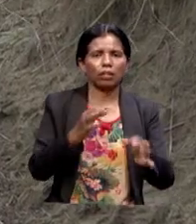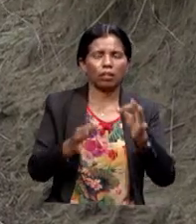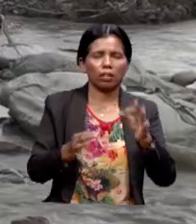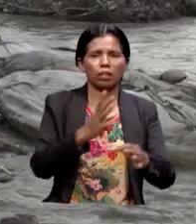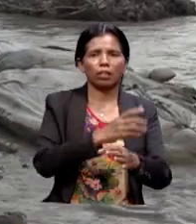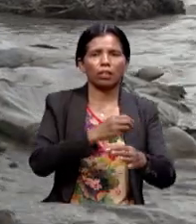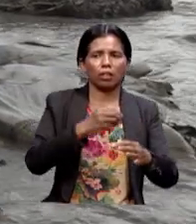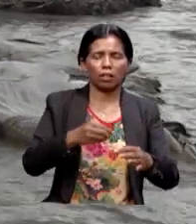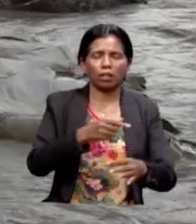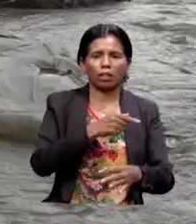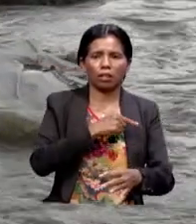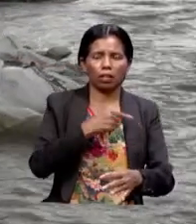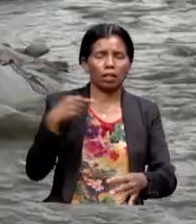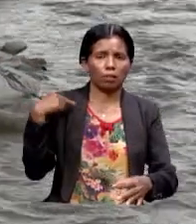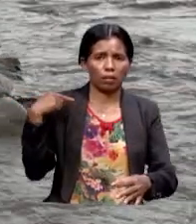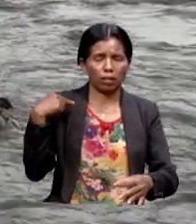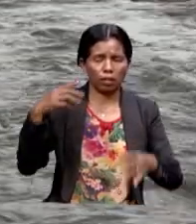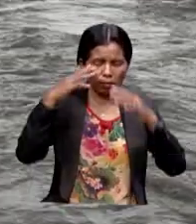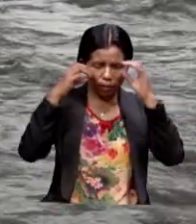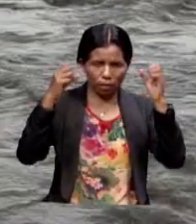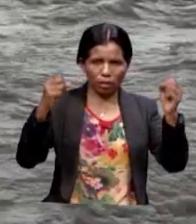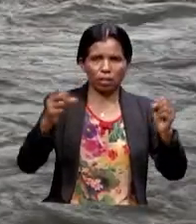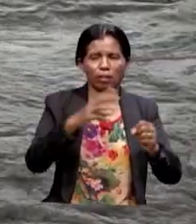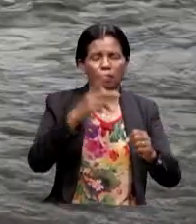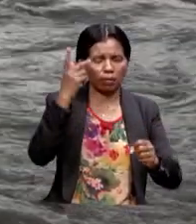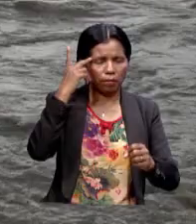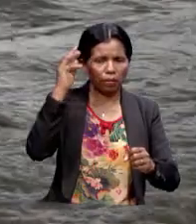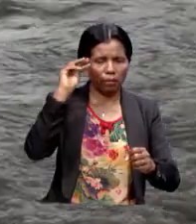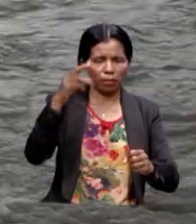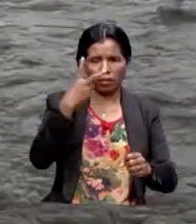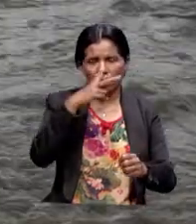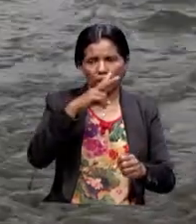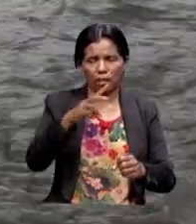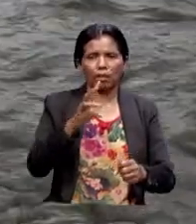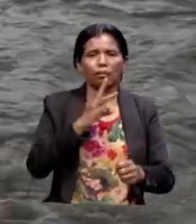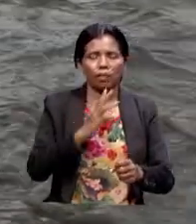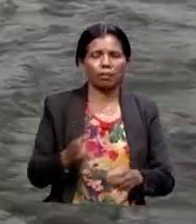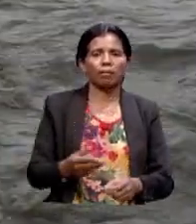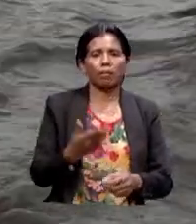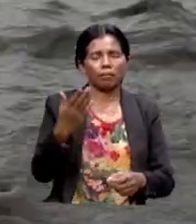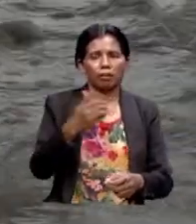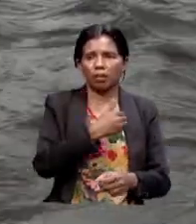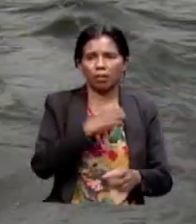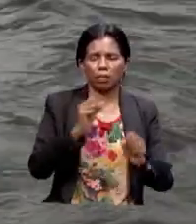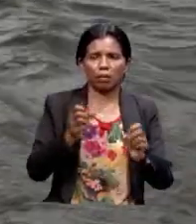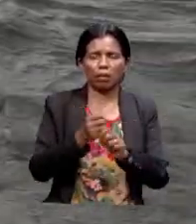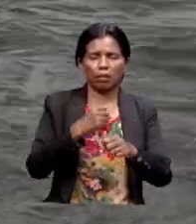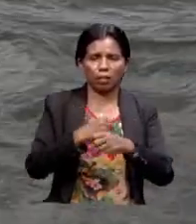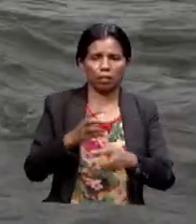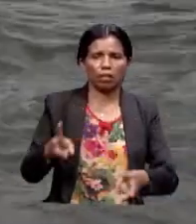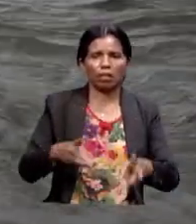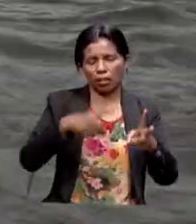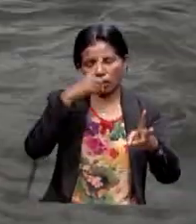tekniku Gabinete Presidente Republika no Gabinete Primeiro Ministro Hareona Irigasaune, mai be sidak beli halo normalizasaun